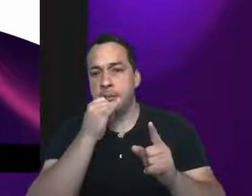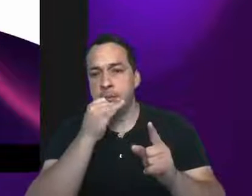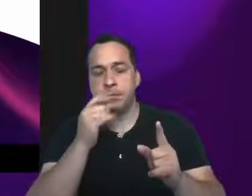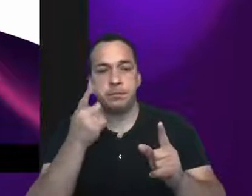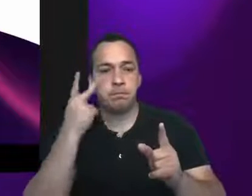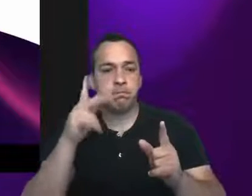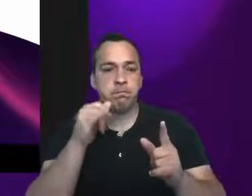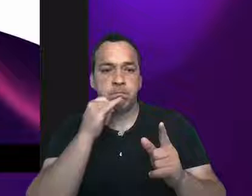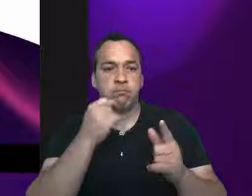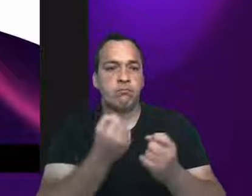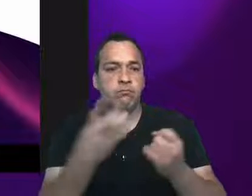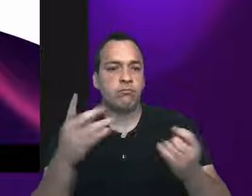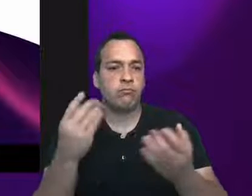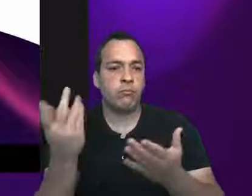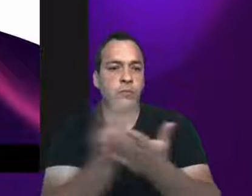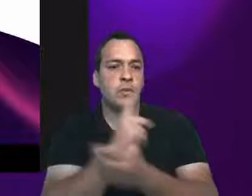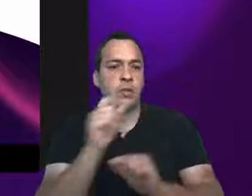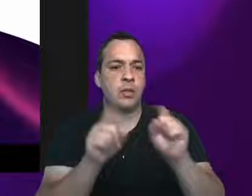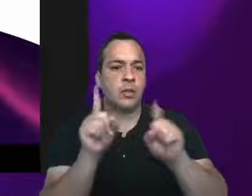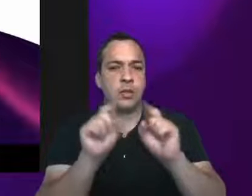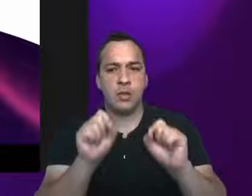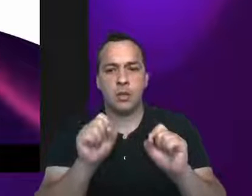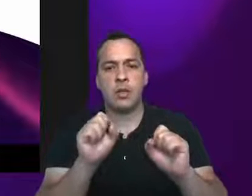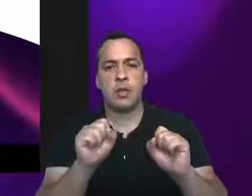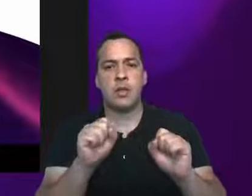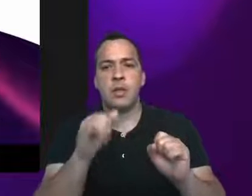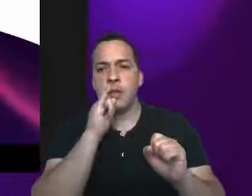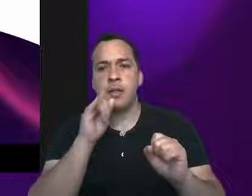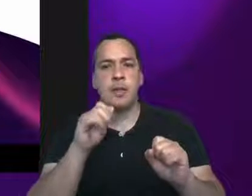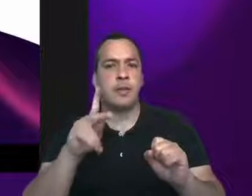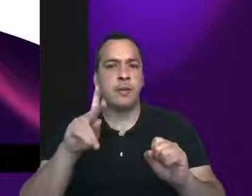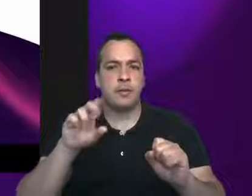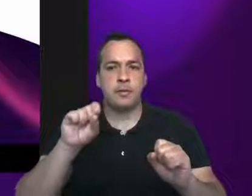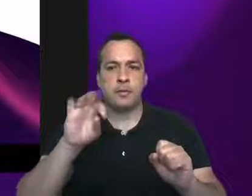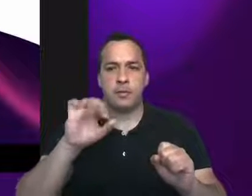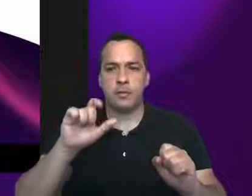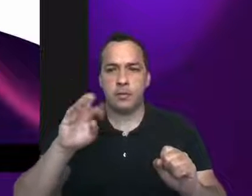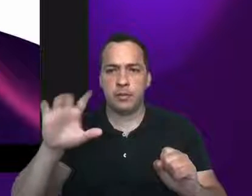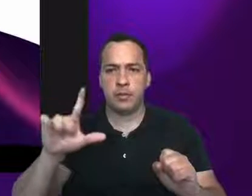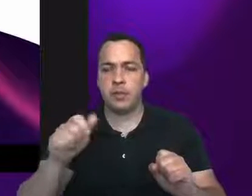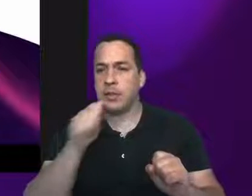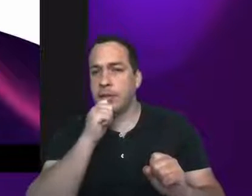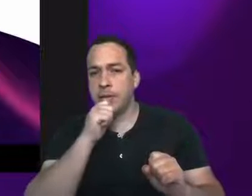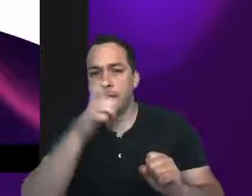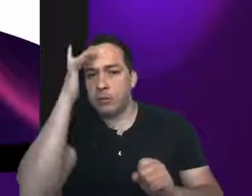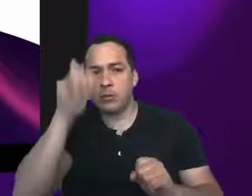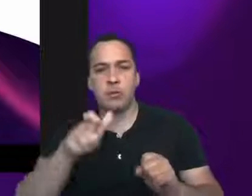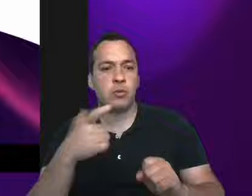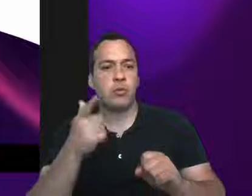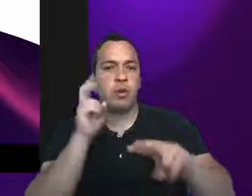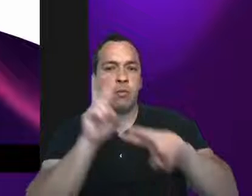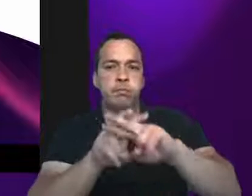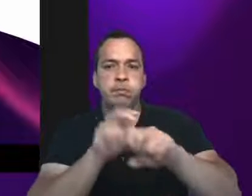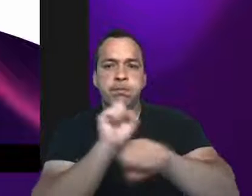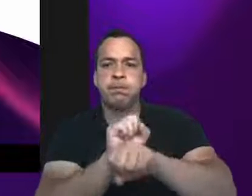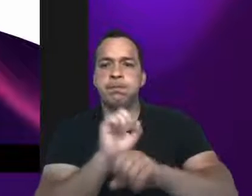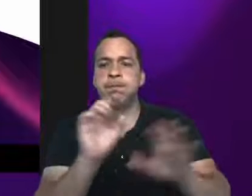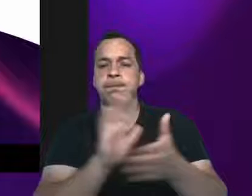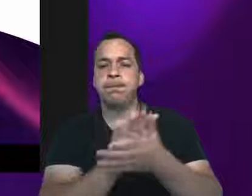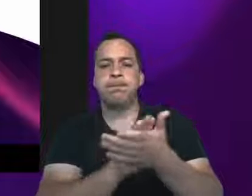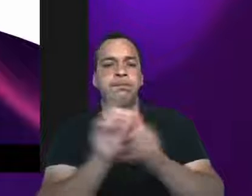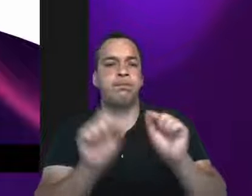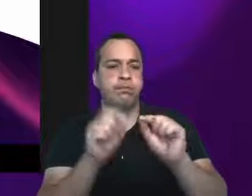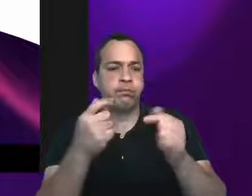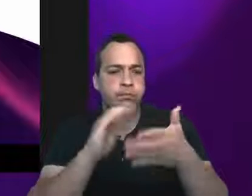de VD, a porta ela pode ser pulsátil mesmo sem o paciente estar congesto. Eu tenho que excluir essas condições